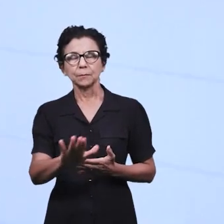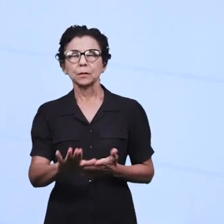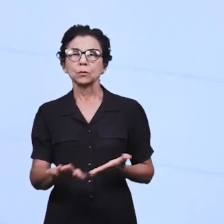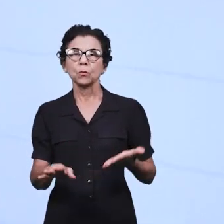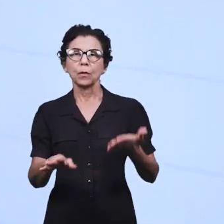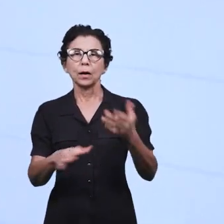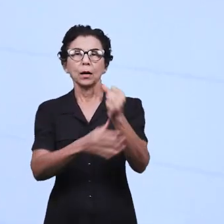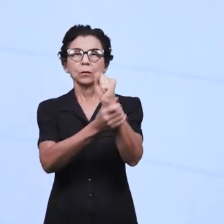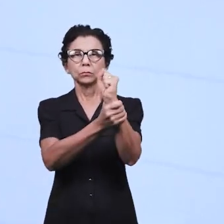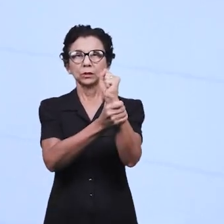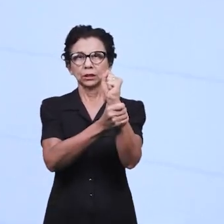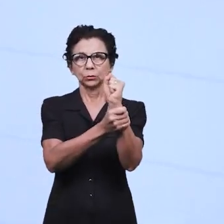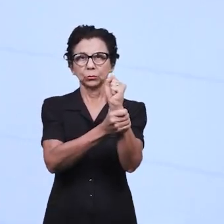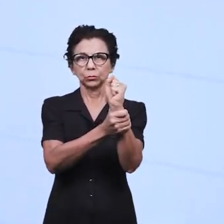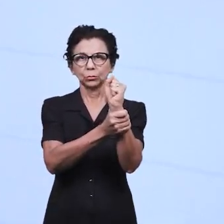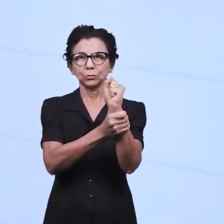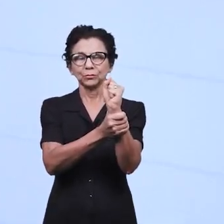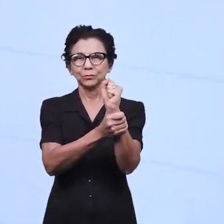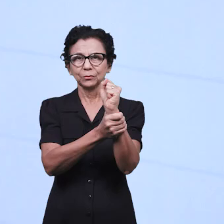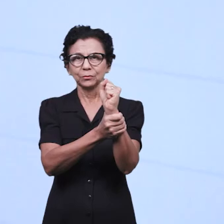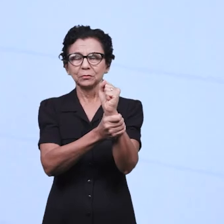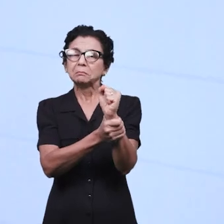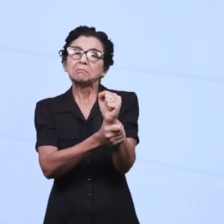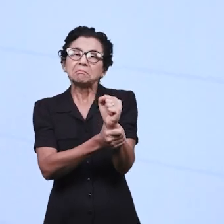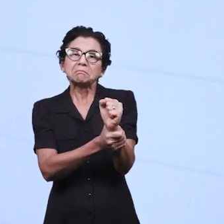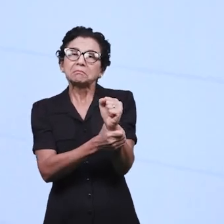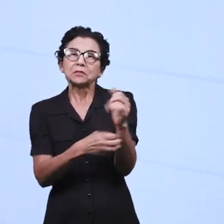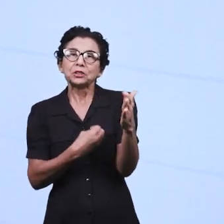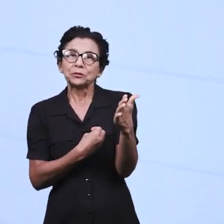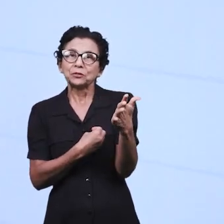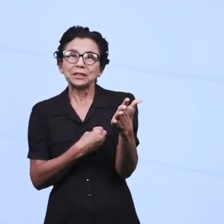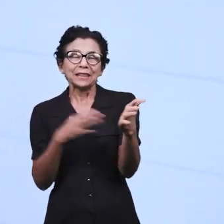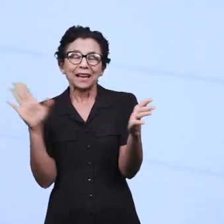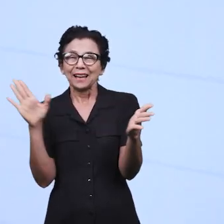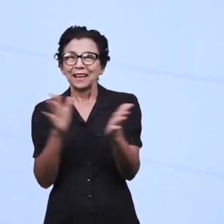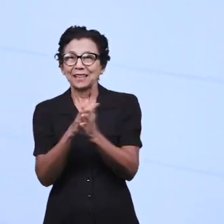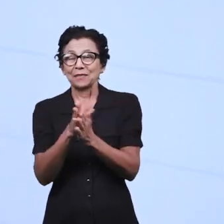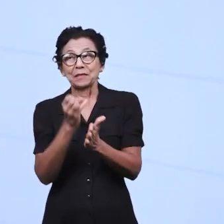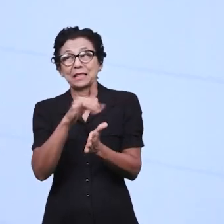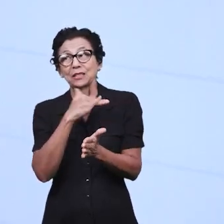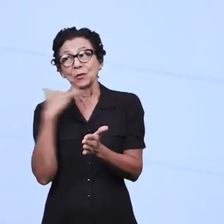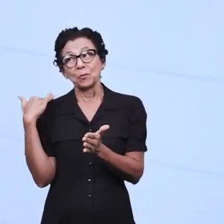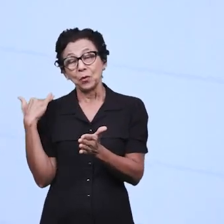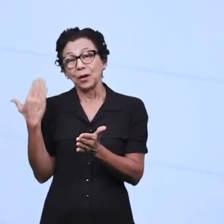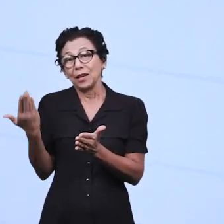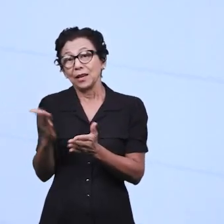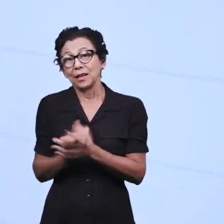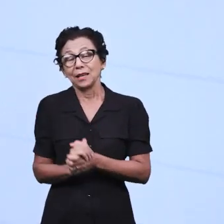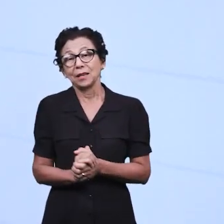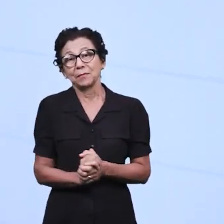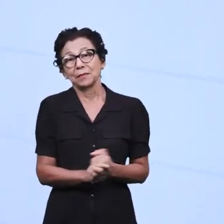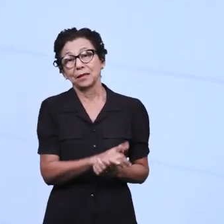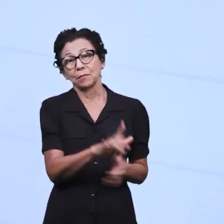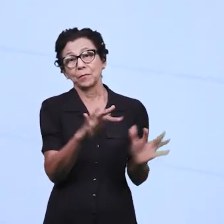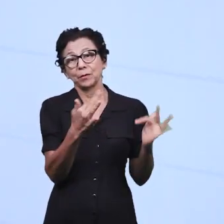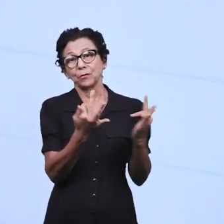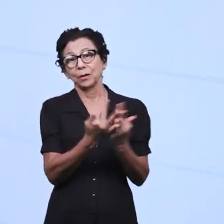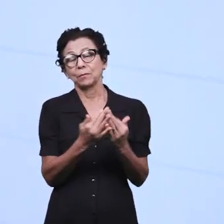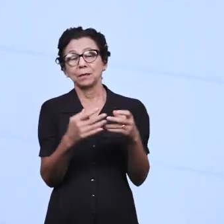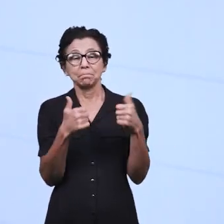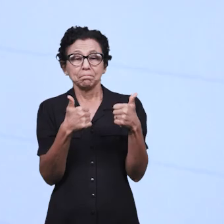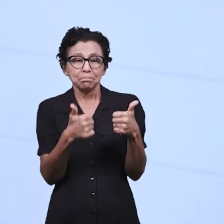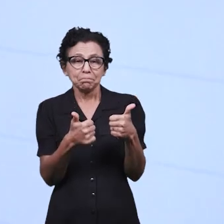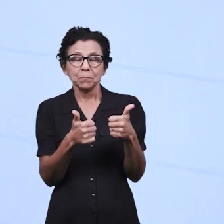lê, né, a apólice de seguro, só contrata o seguro, só pensa no seguro de vida. Se eu morrer, os meus dependentes vão estar